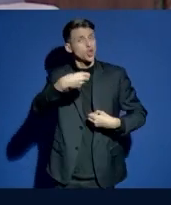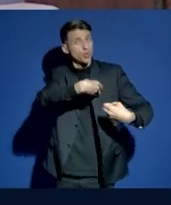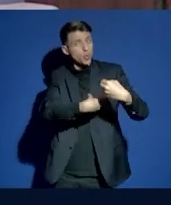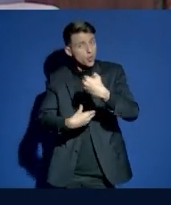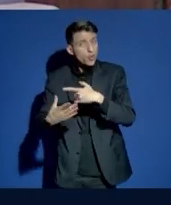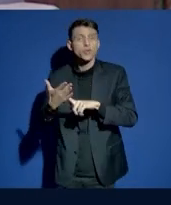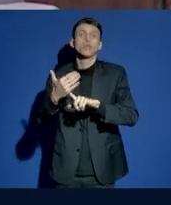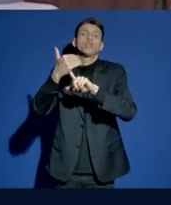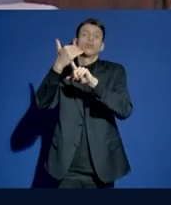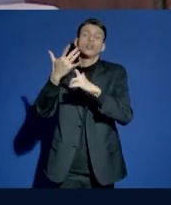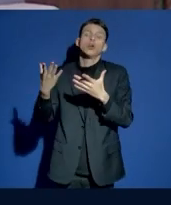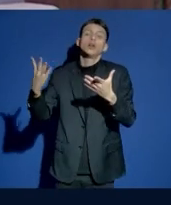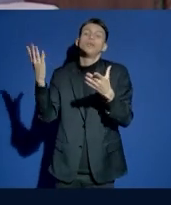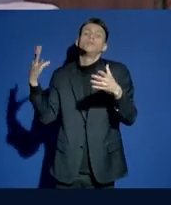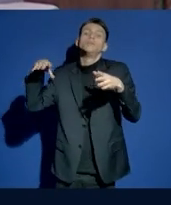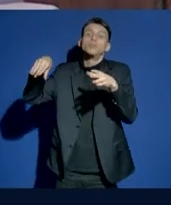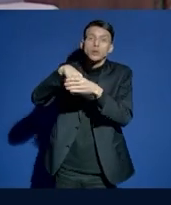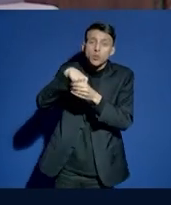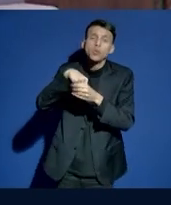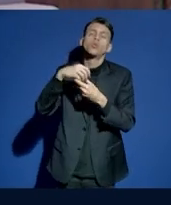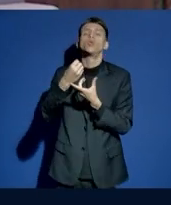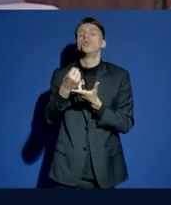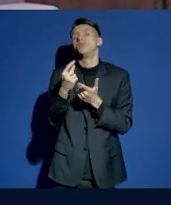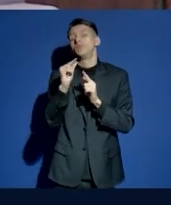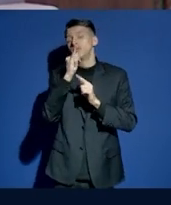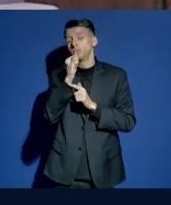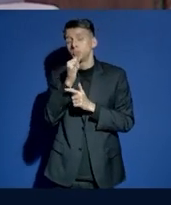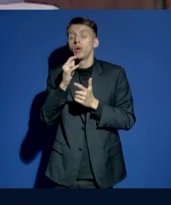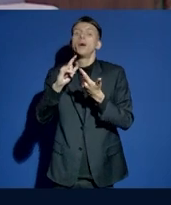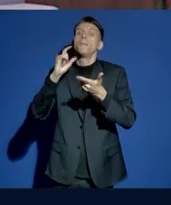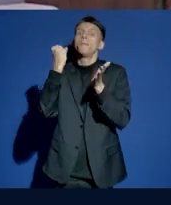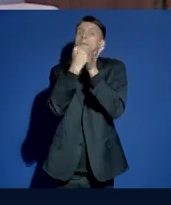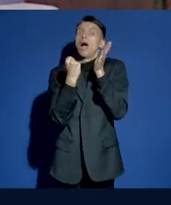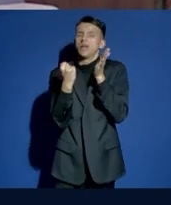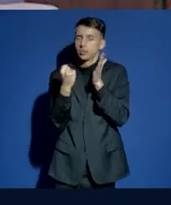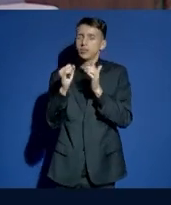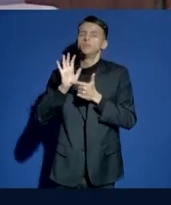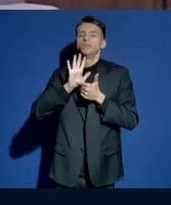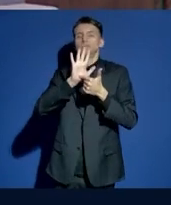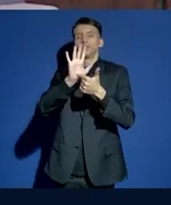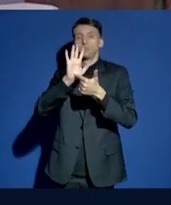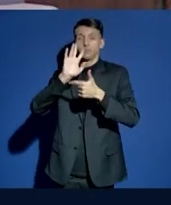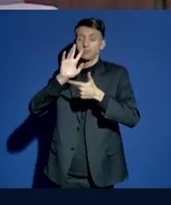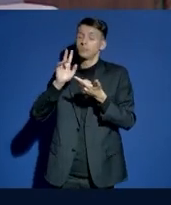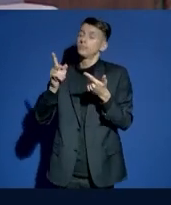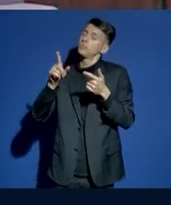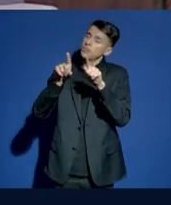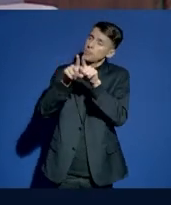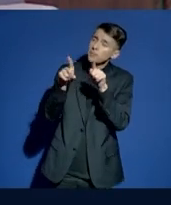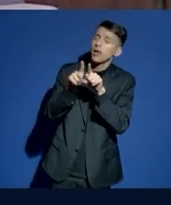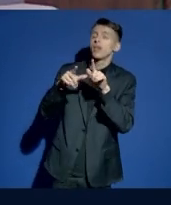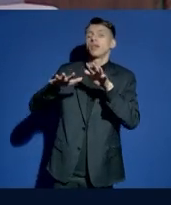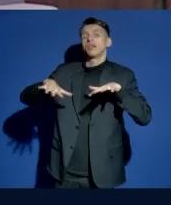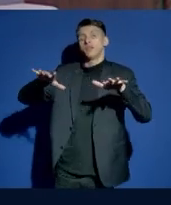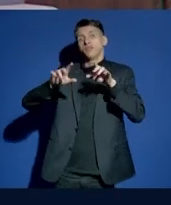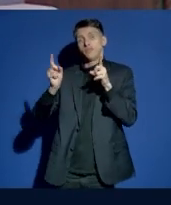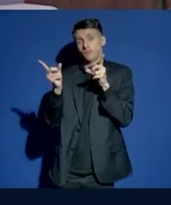de introdução de conveniência, de posicionamento de marca, no Brasil, obviamente, mas também nos mercados